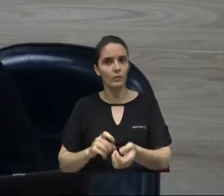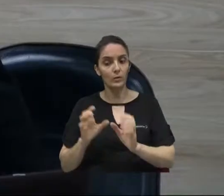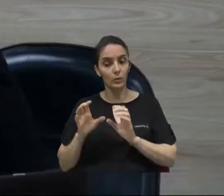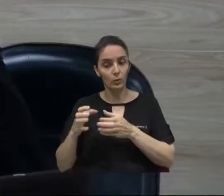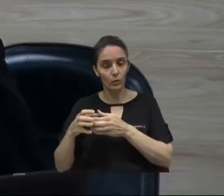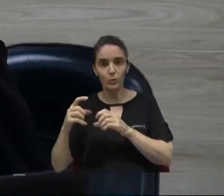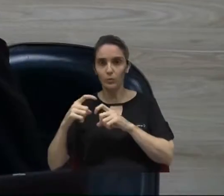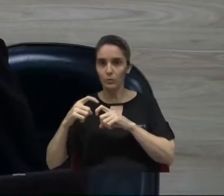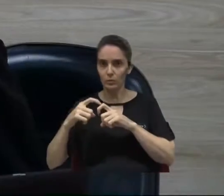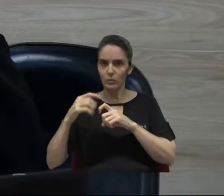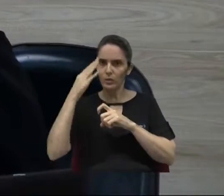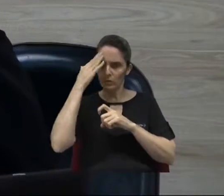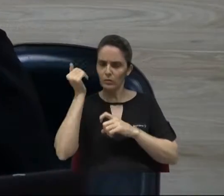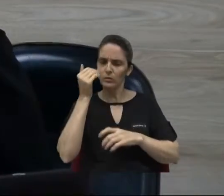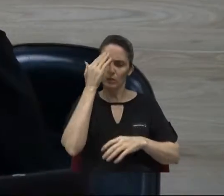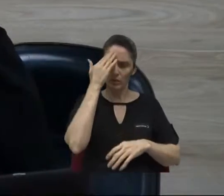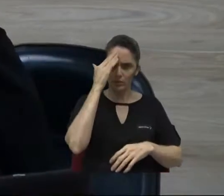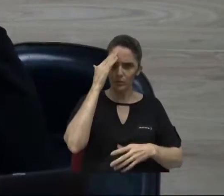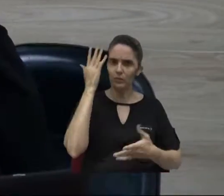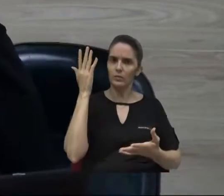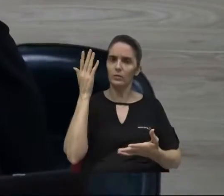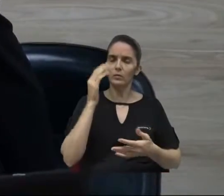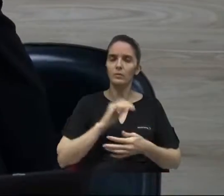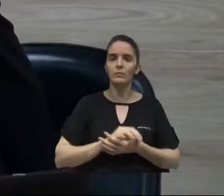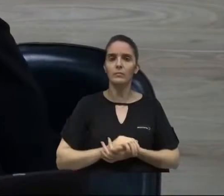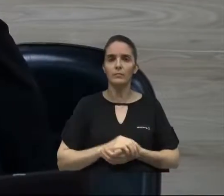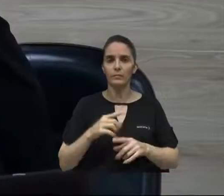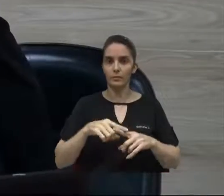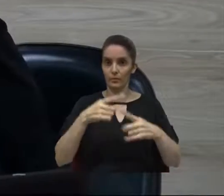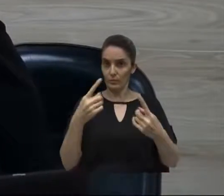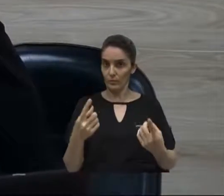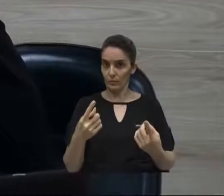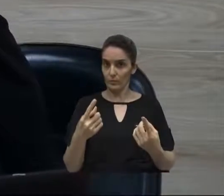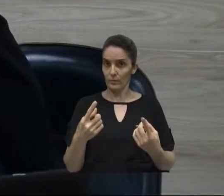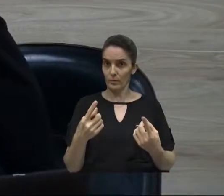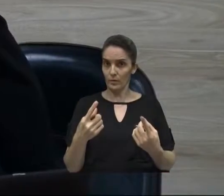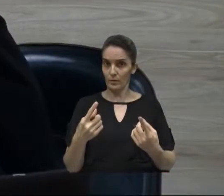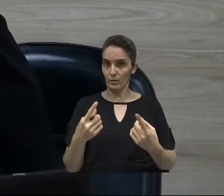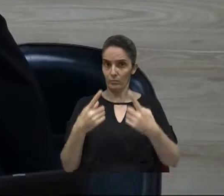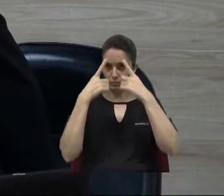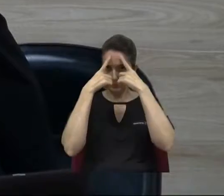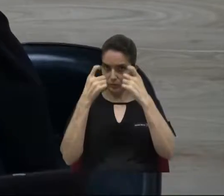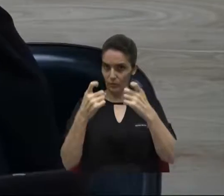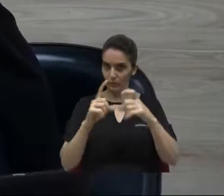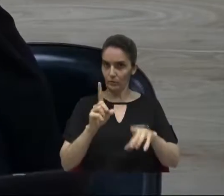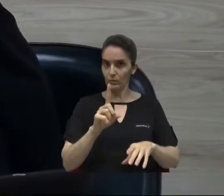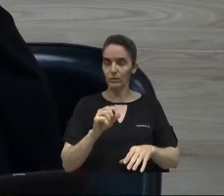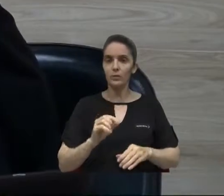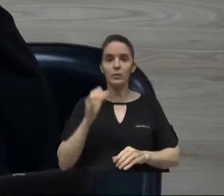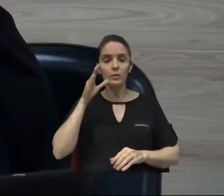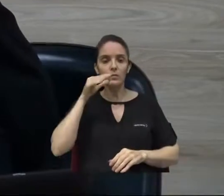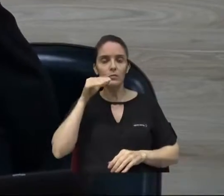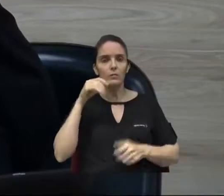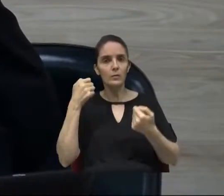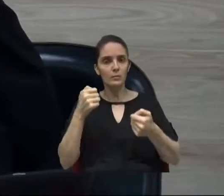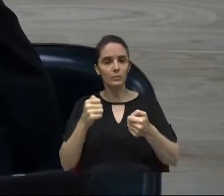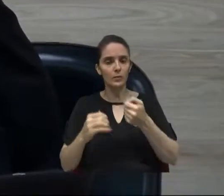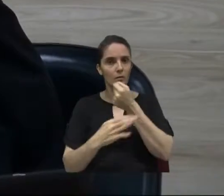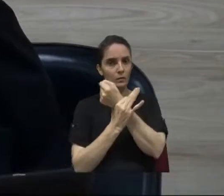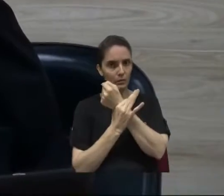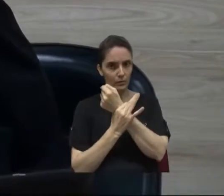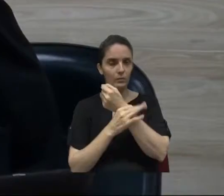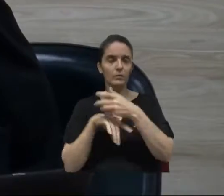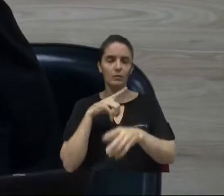com certeza, sabe entender muito melhor que eu, mas, com certeza, tem que ser garantido a eles a oportunidade de dar